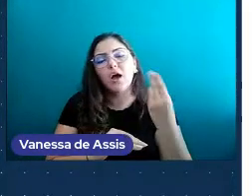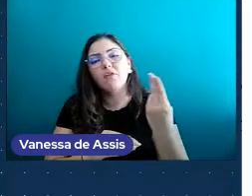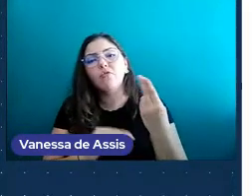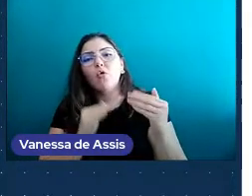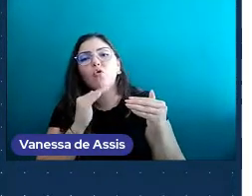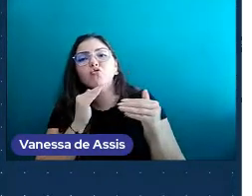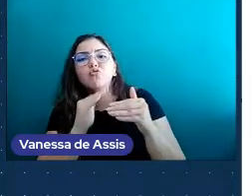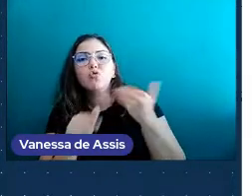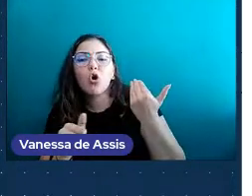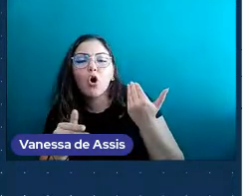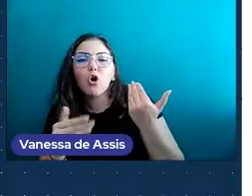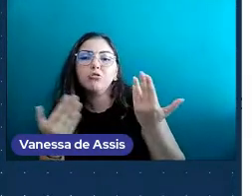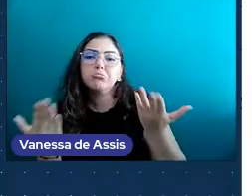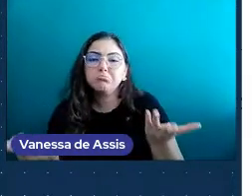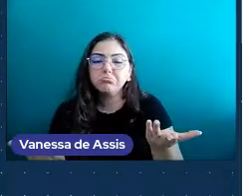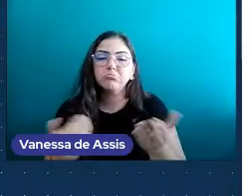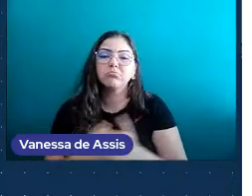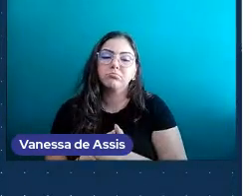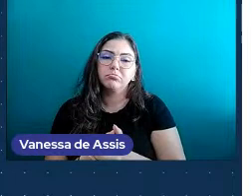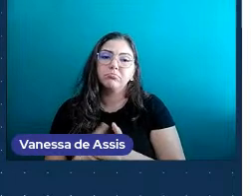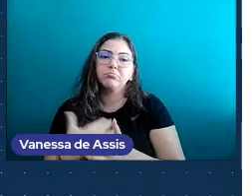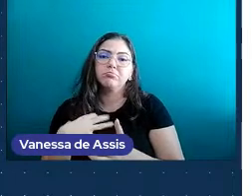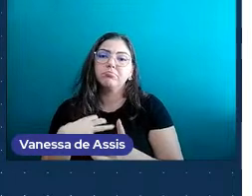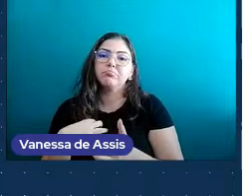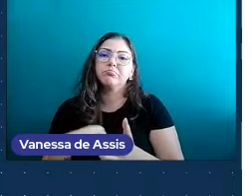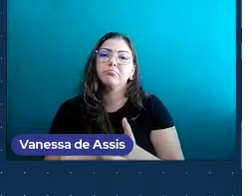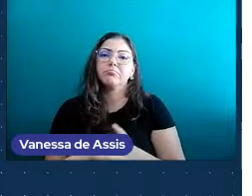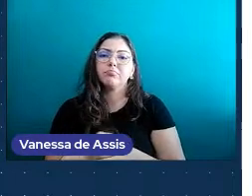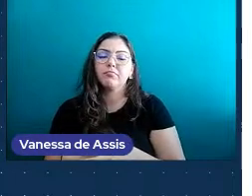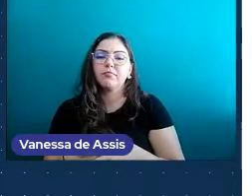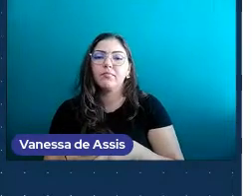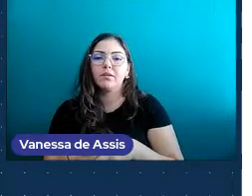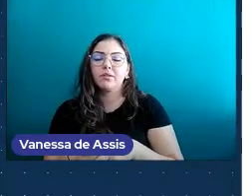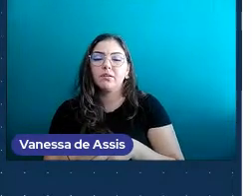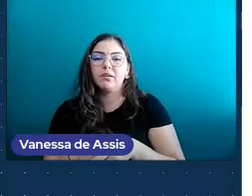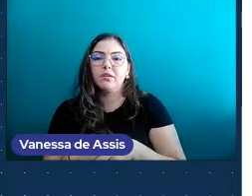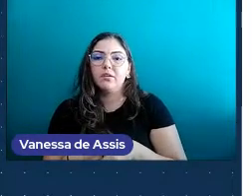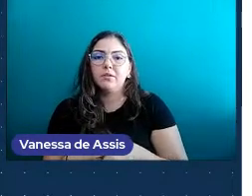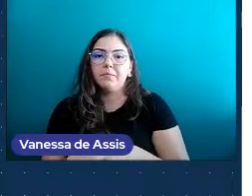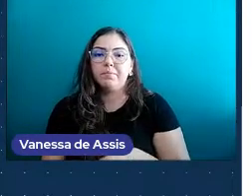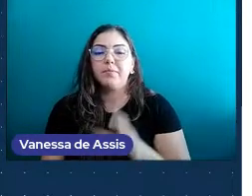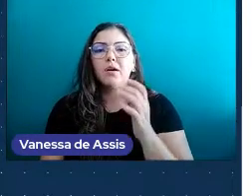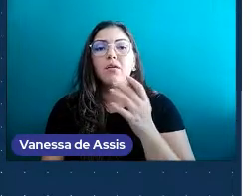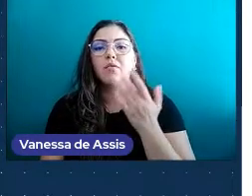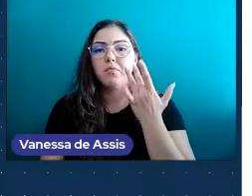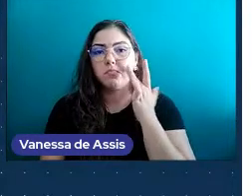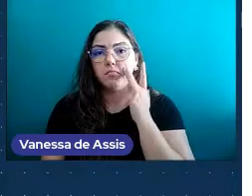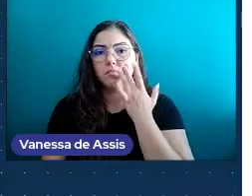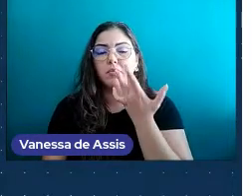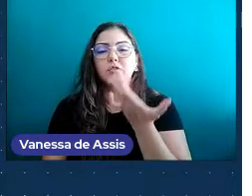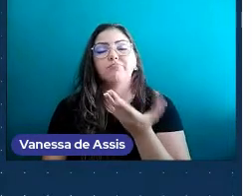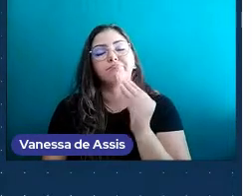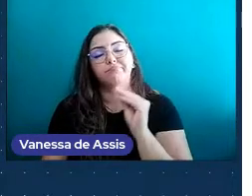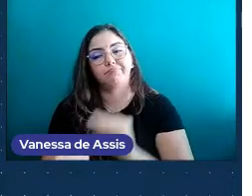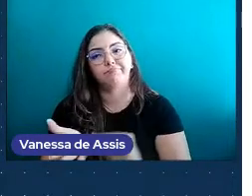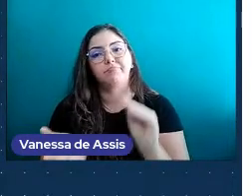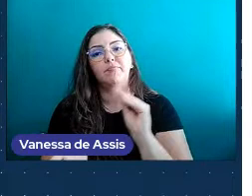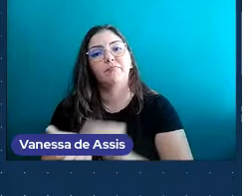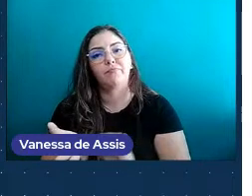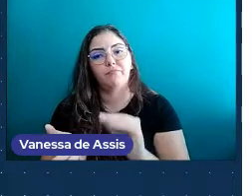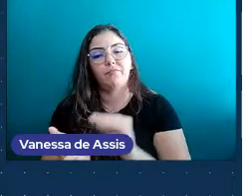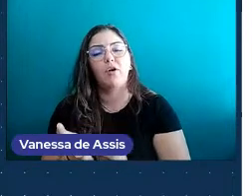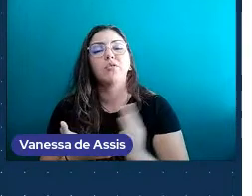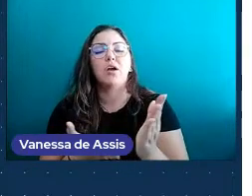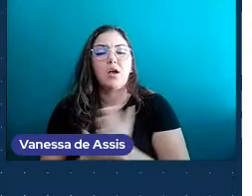alguns pareceristas solicitam um CAPA, né, de concordância. Eu acho que isso acaba indo contra o paradigma qualitativo, mas algumas